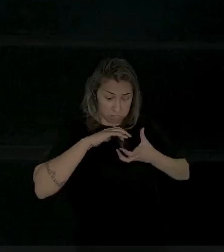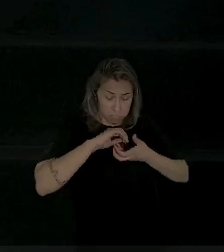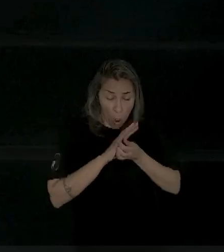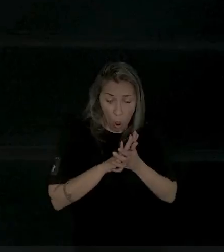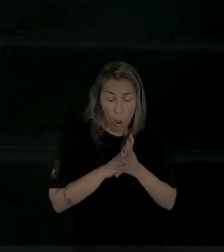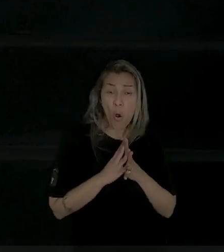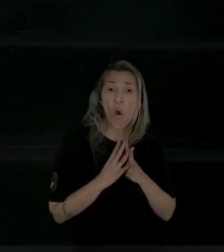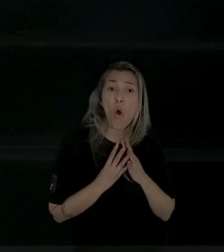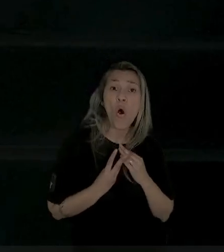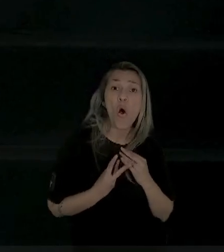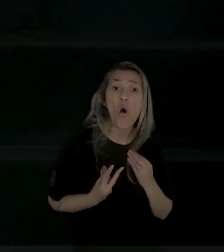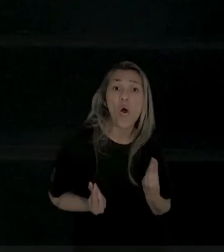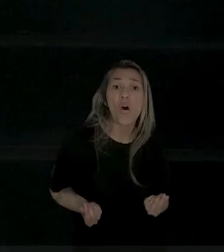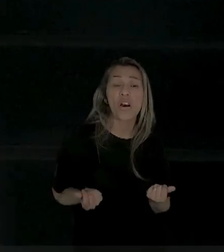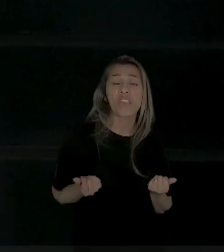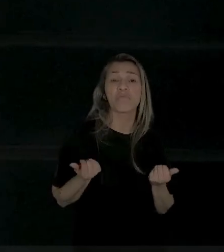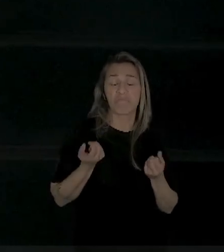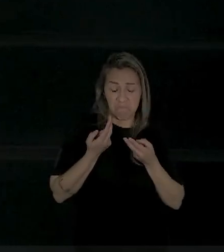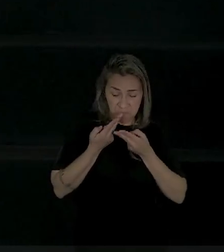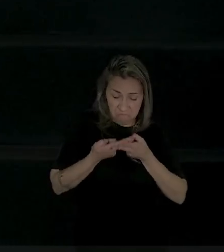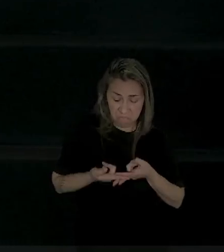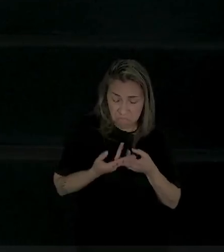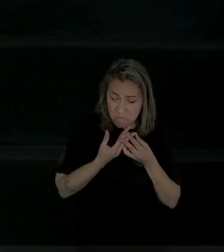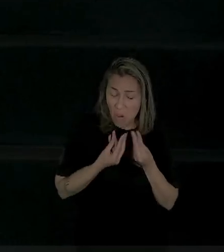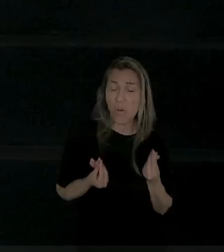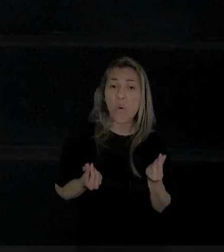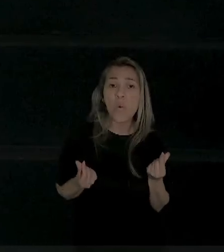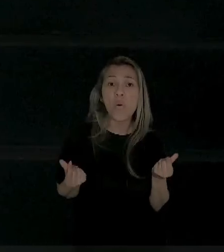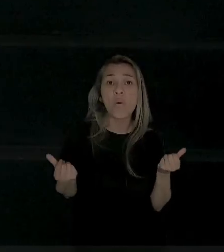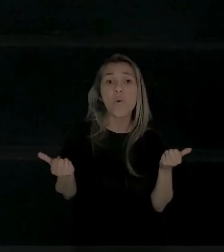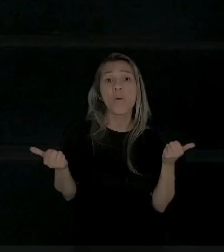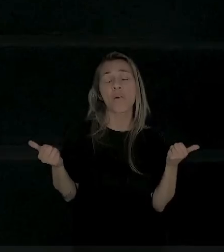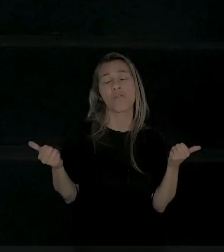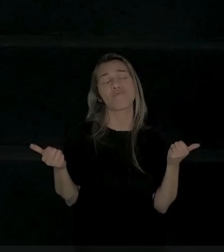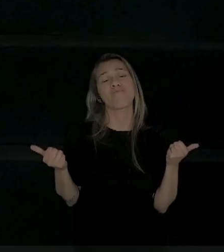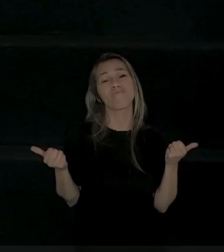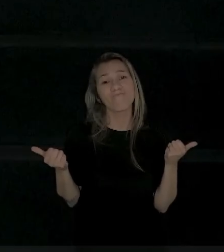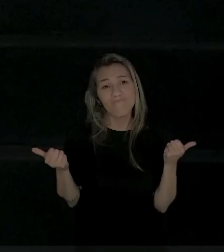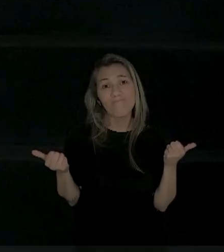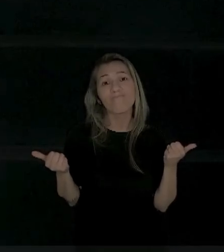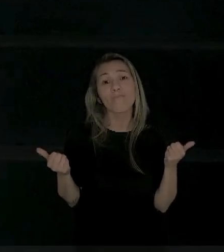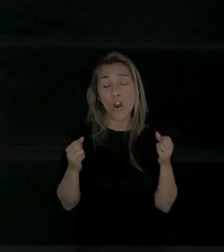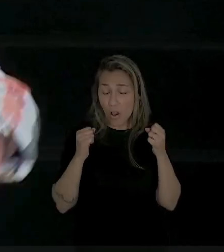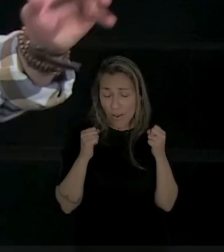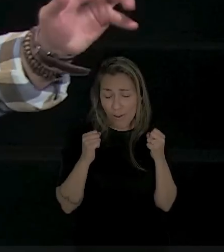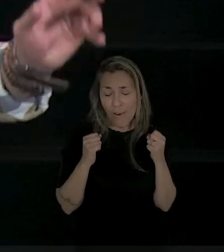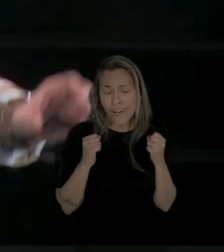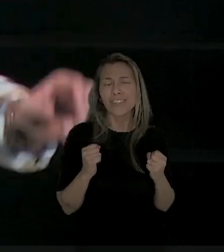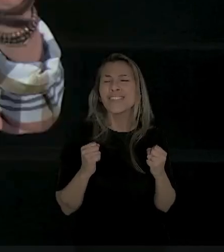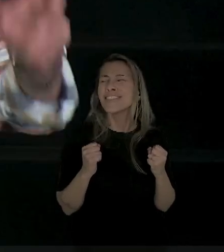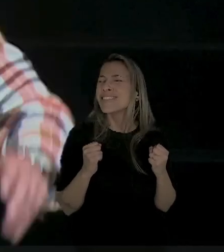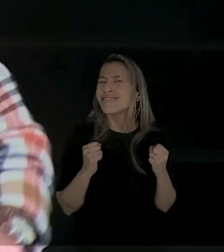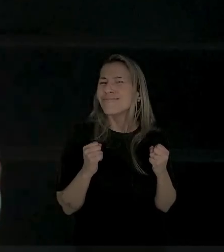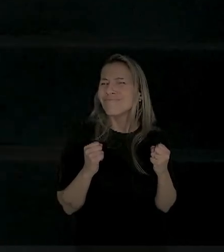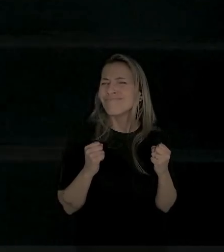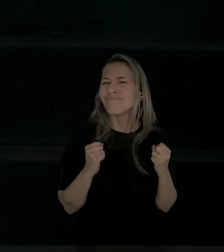recursos, do meu dinheiro, da minha paciência. Alguns ventos tão poderosos soprados aos